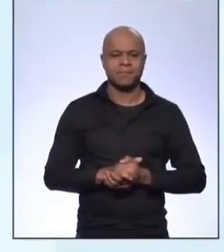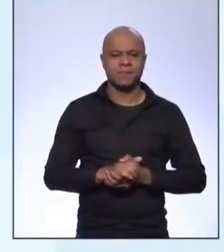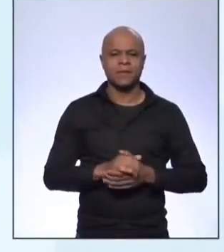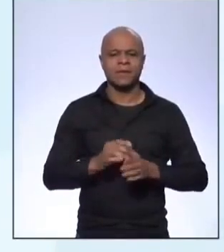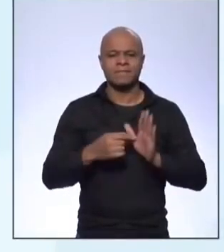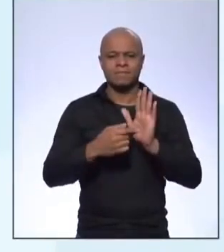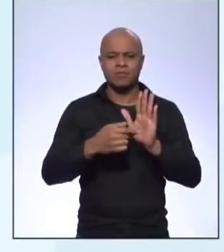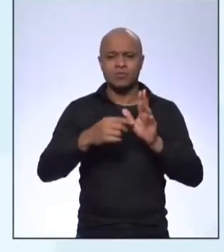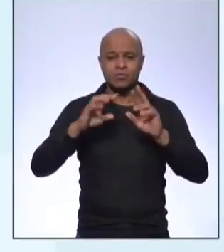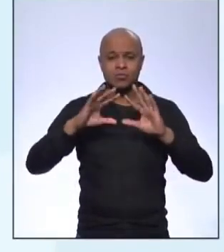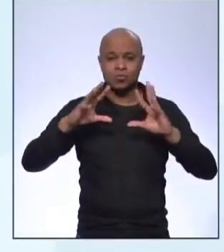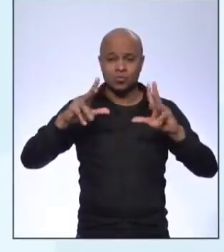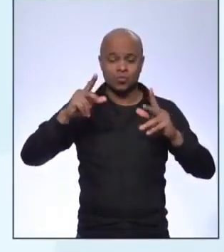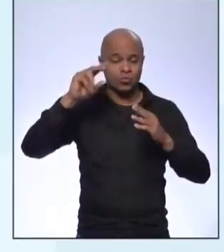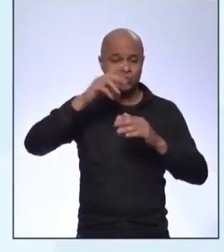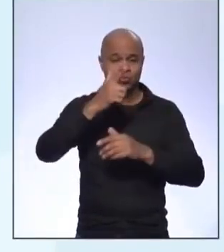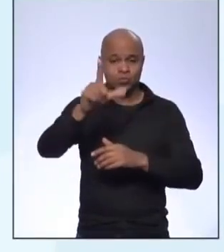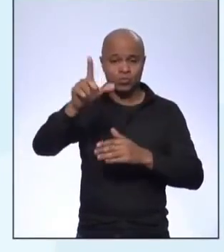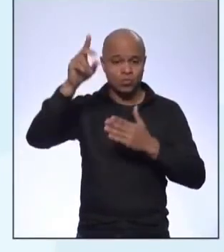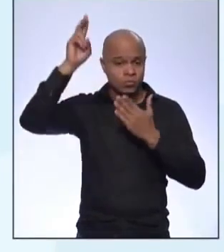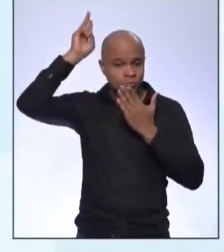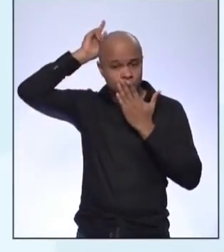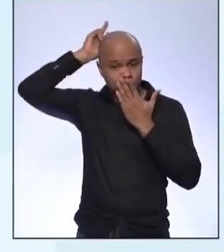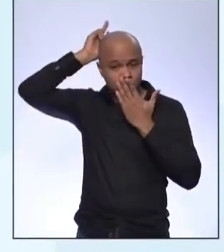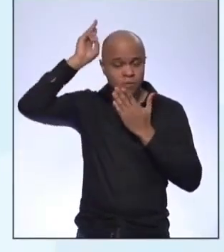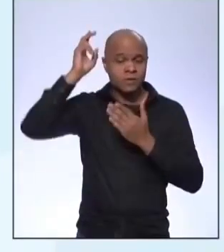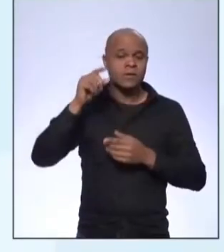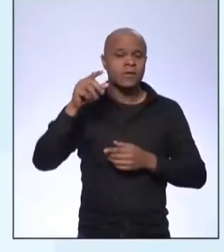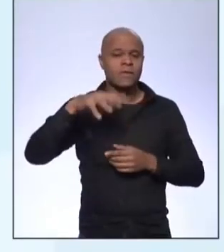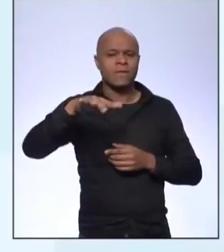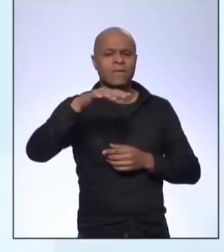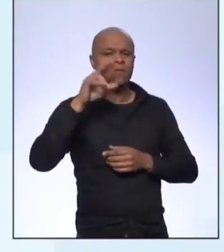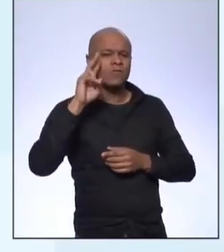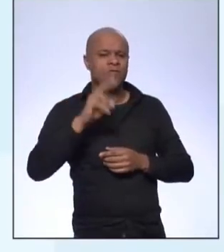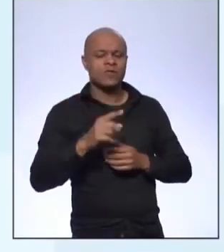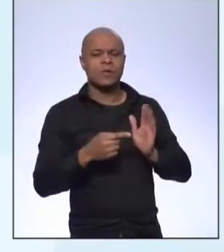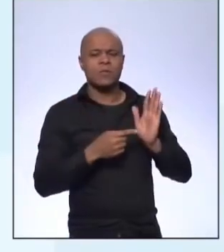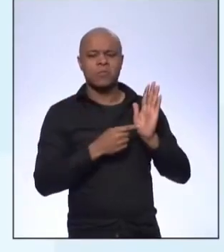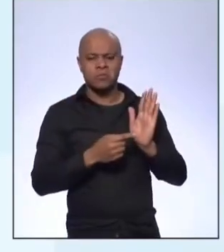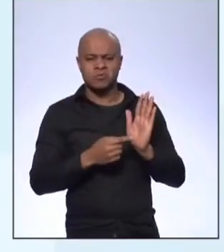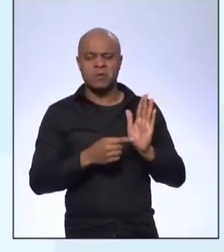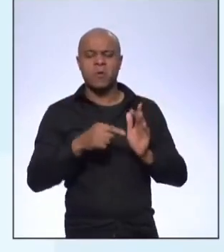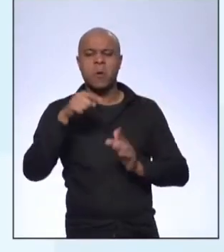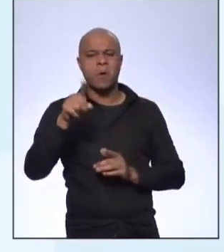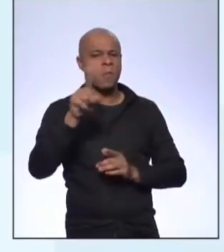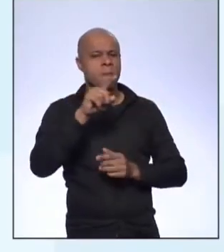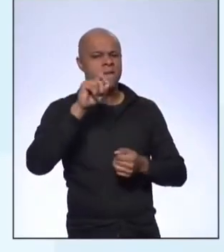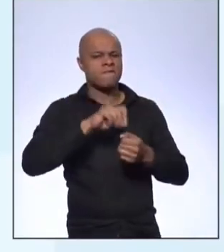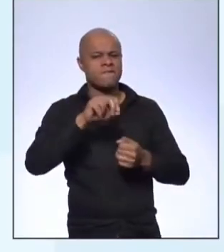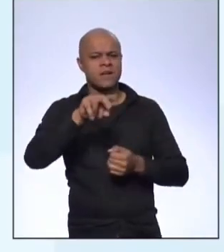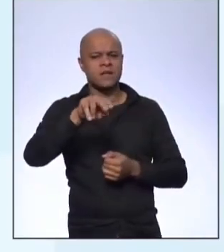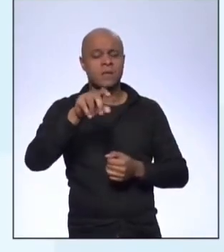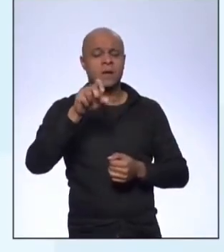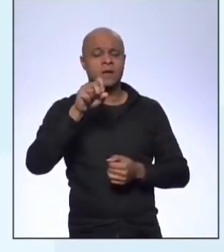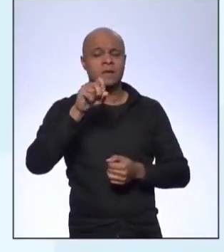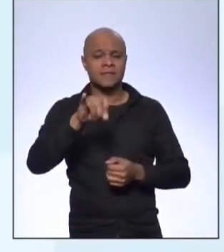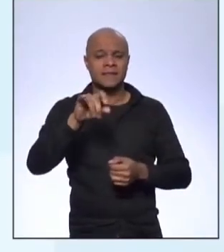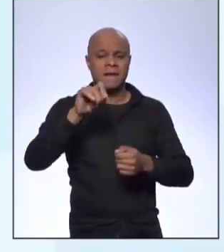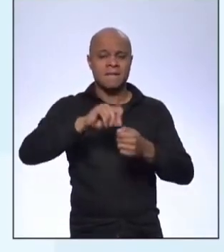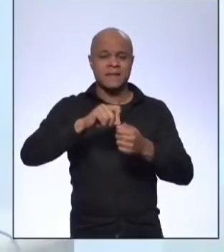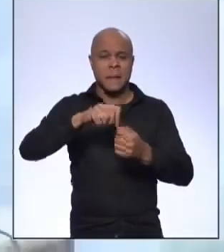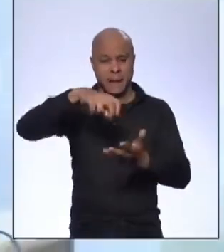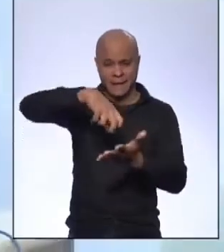na frente dos demais para servir de exemplo, para que outros também não ousem resistir a